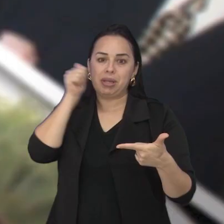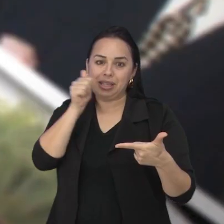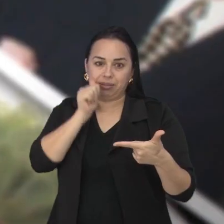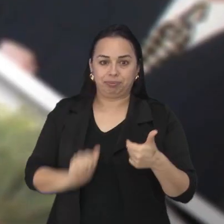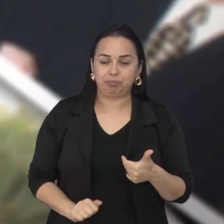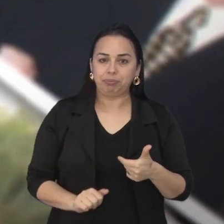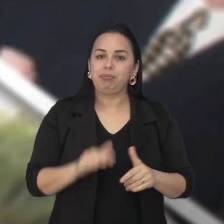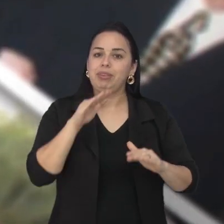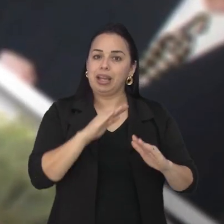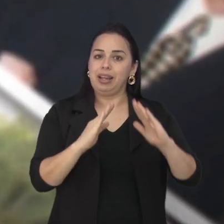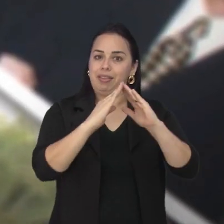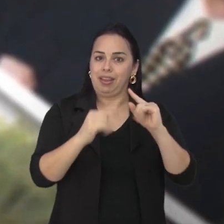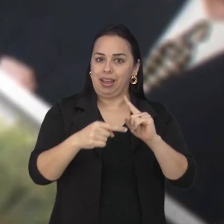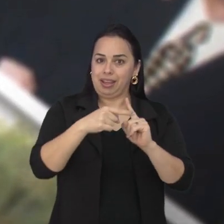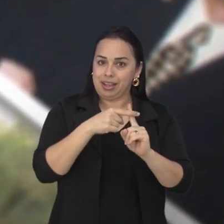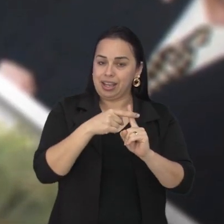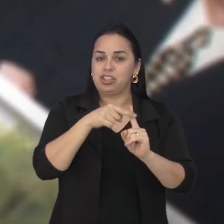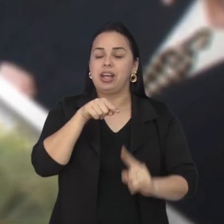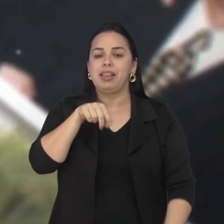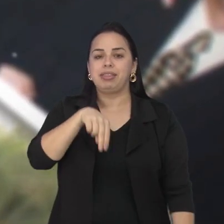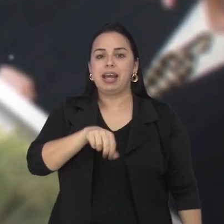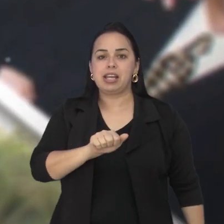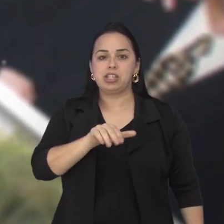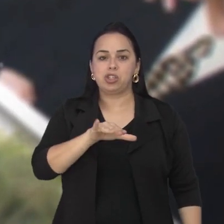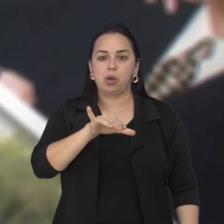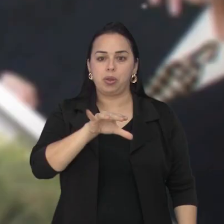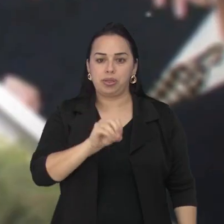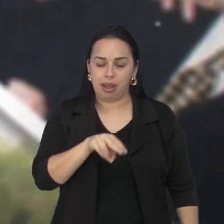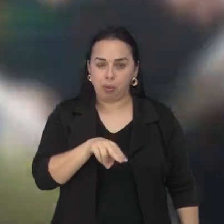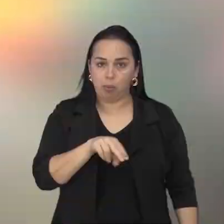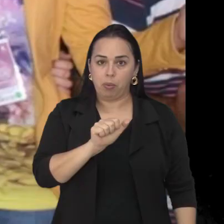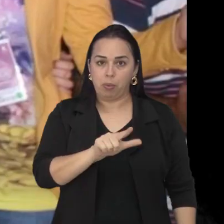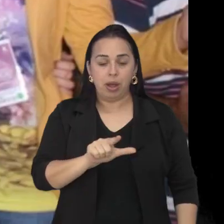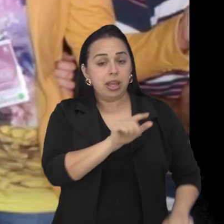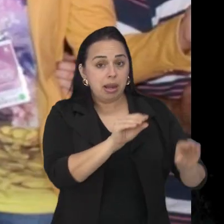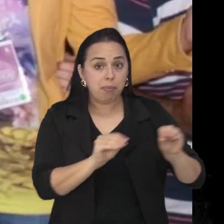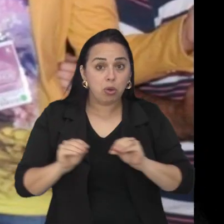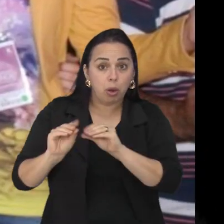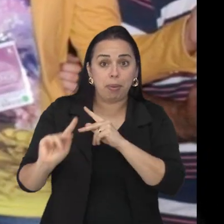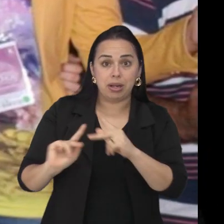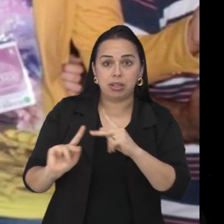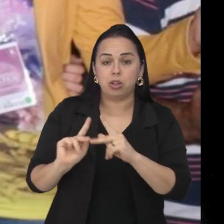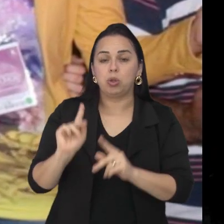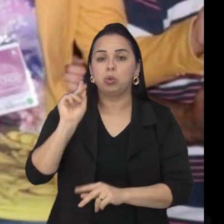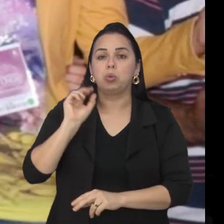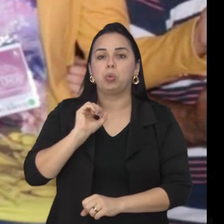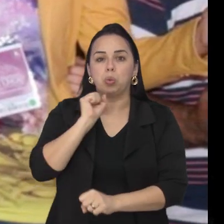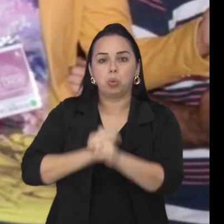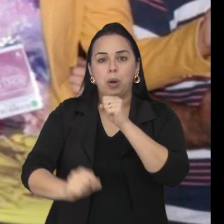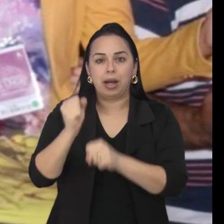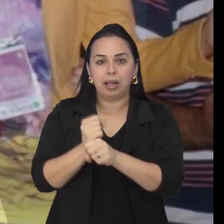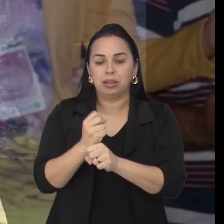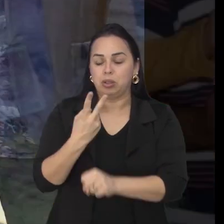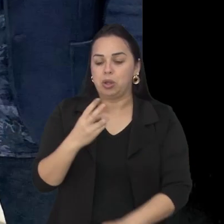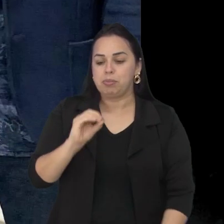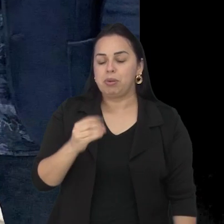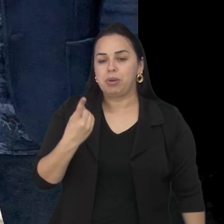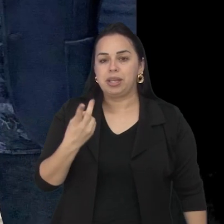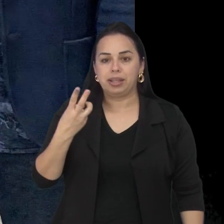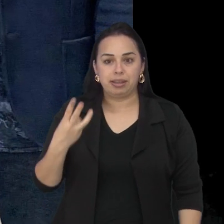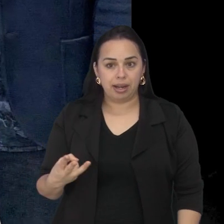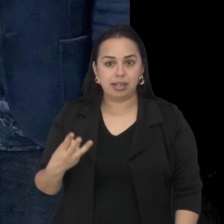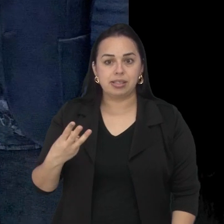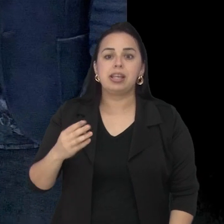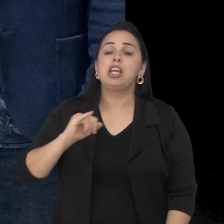menina. Pastor da Igreja Nacional do Senhor Jesus Cristo, ele se mudou para São José dos Campos em julho de